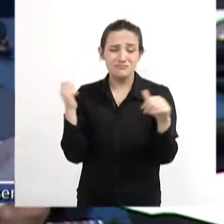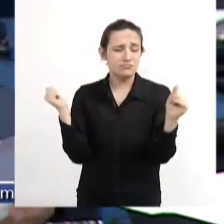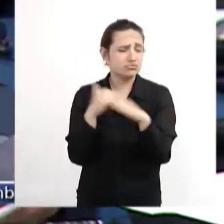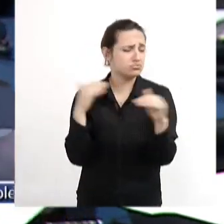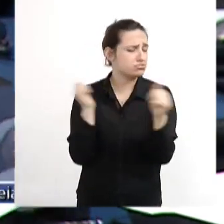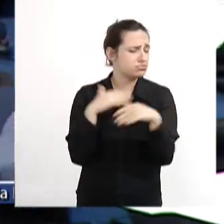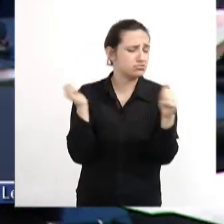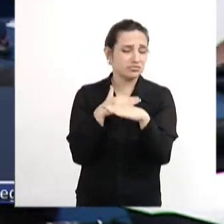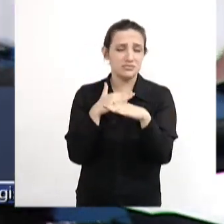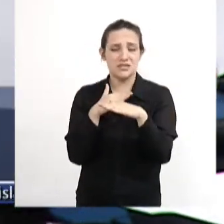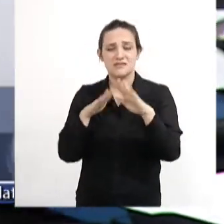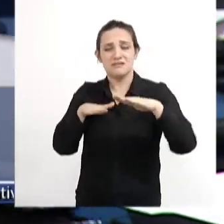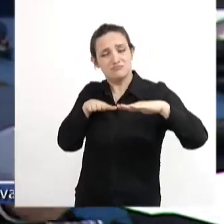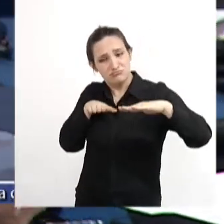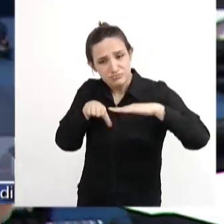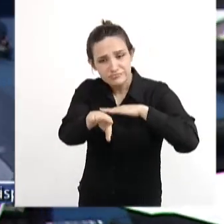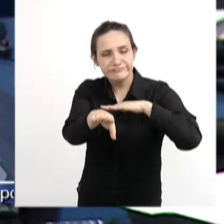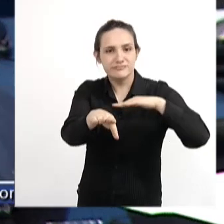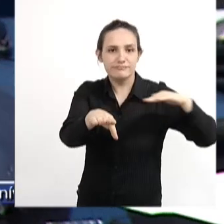intenso e muitos acidentes têm ocorrido